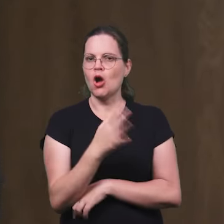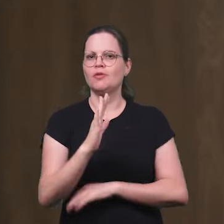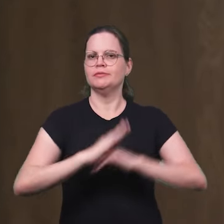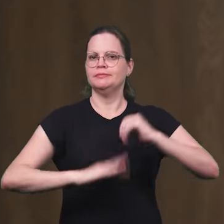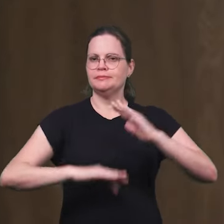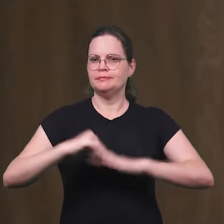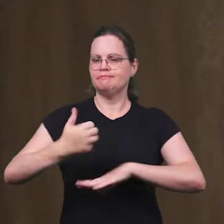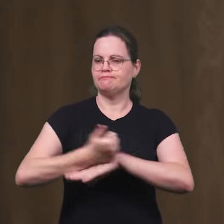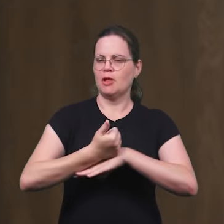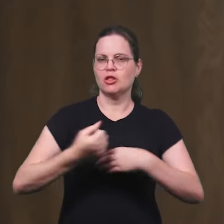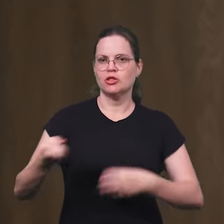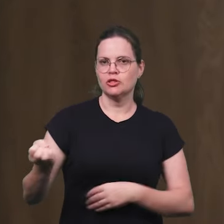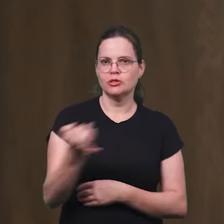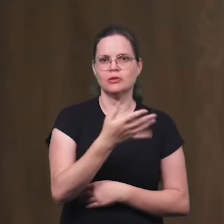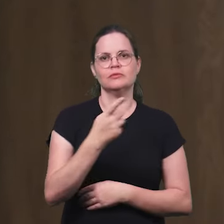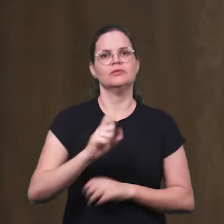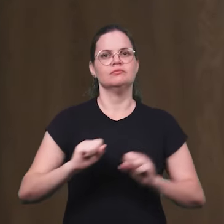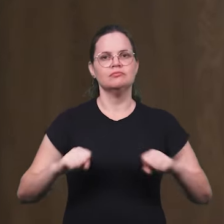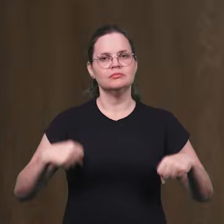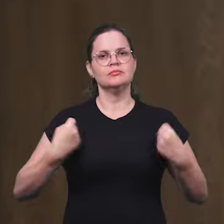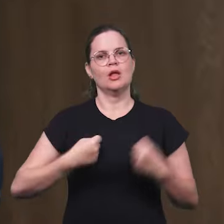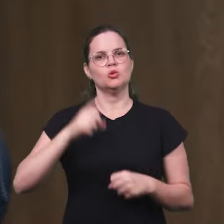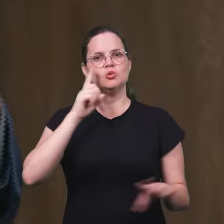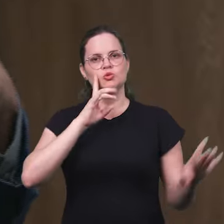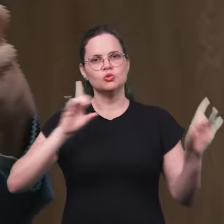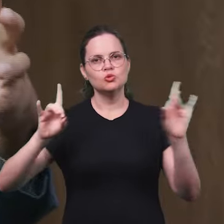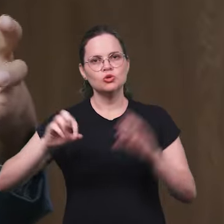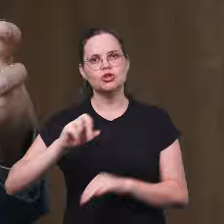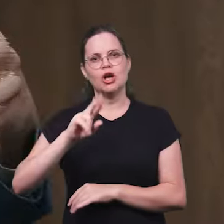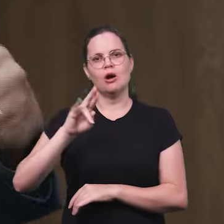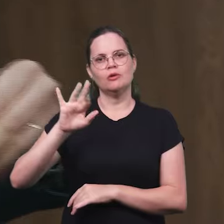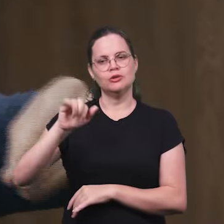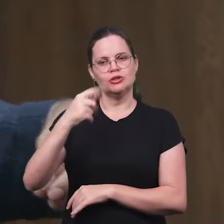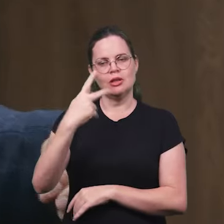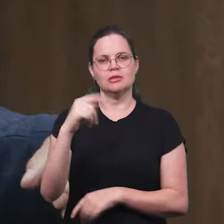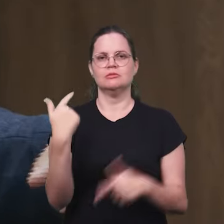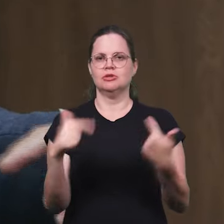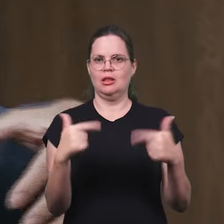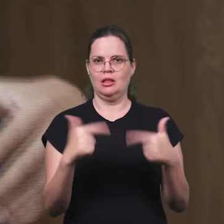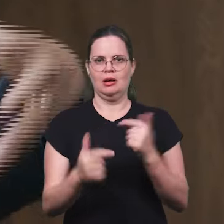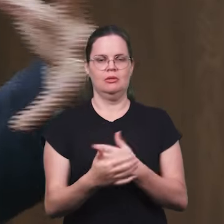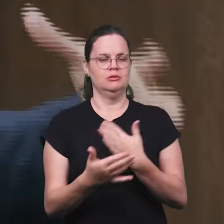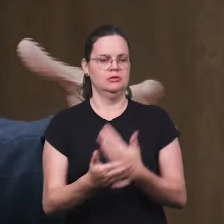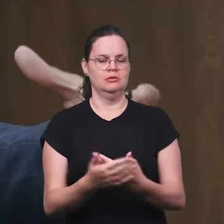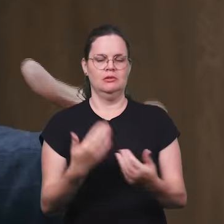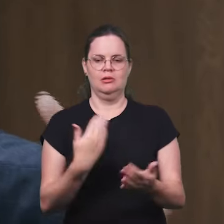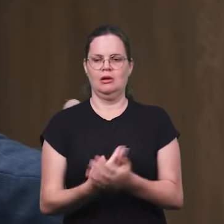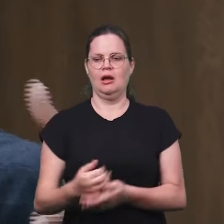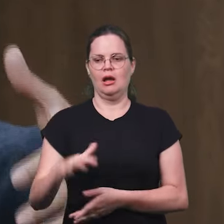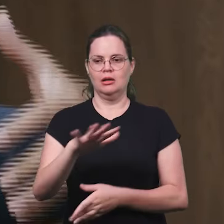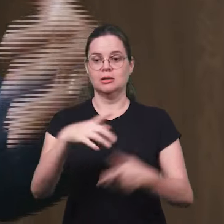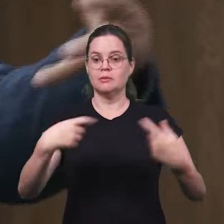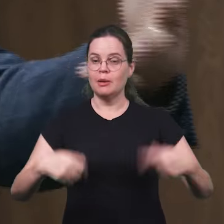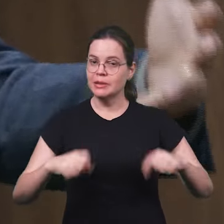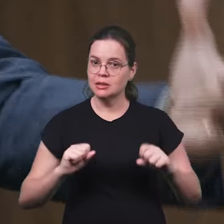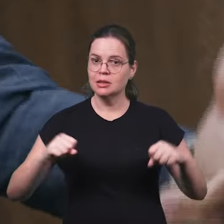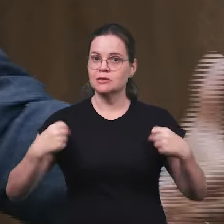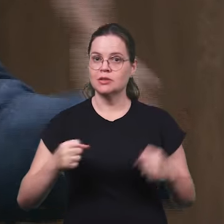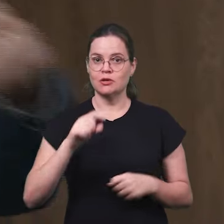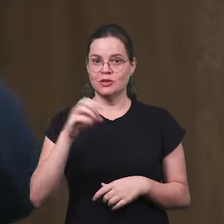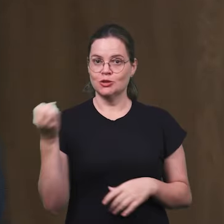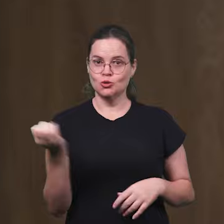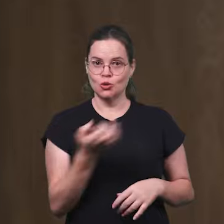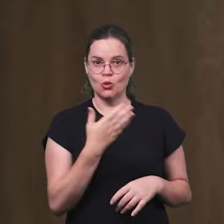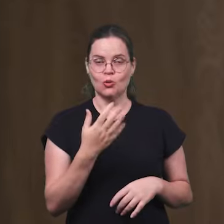a sua rotina de trabalho, né? Dependente da sua área de atribuição. Então, você vai chegar novo ali, vai estar sendo